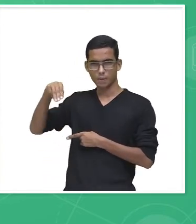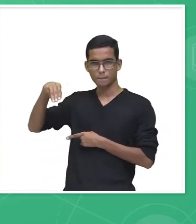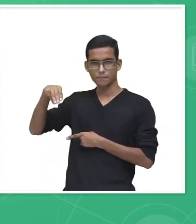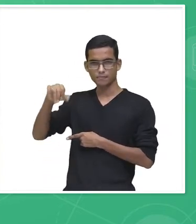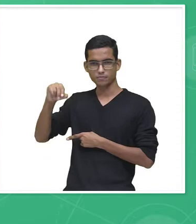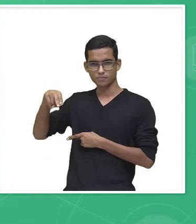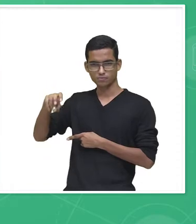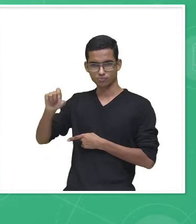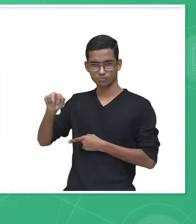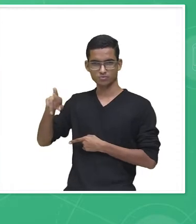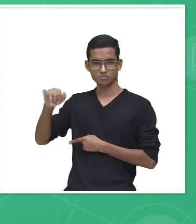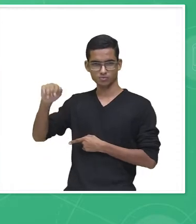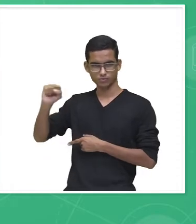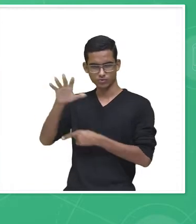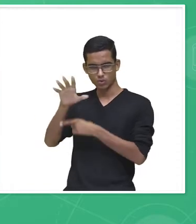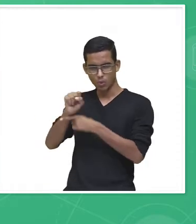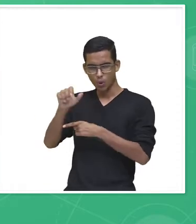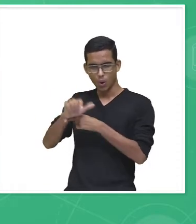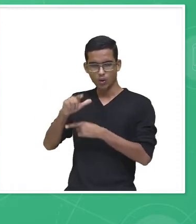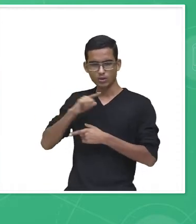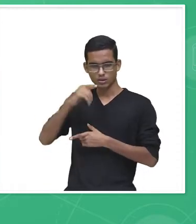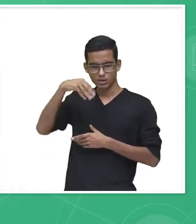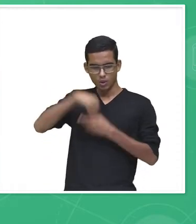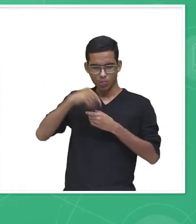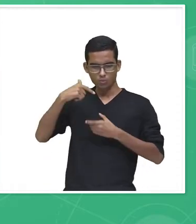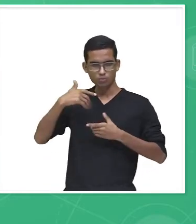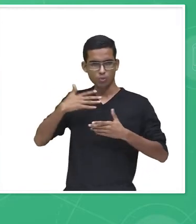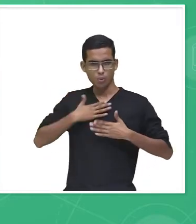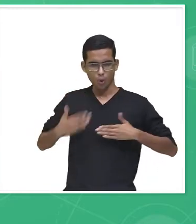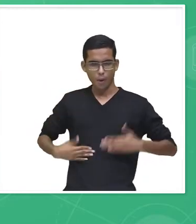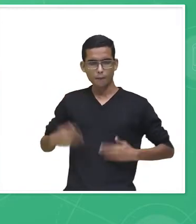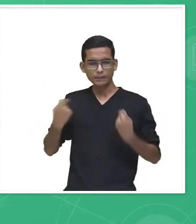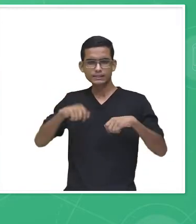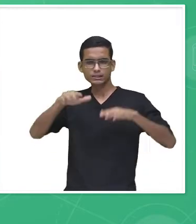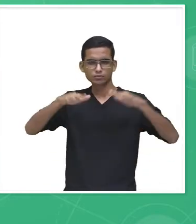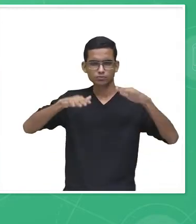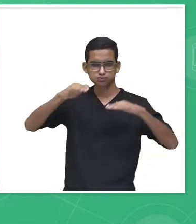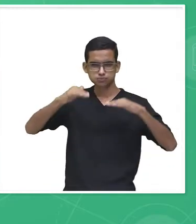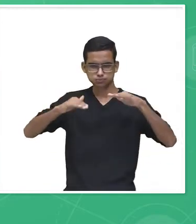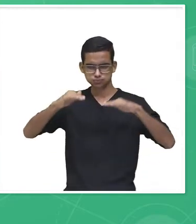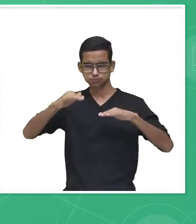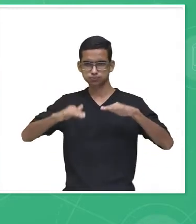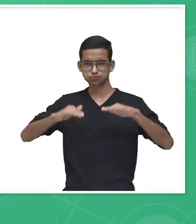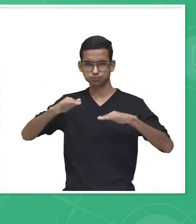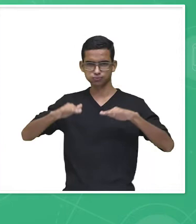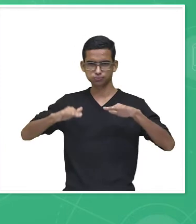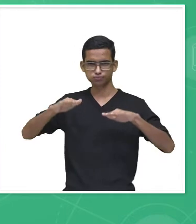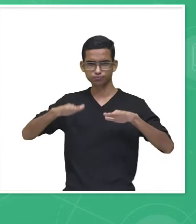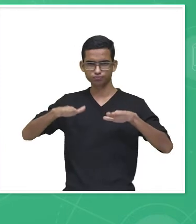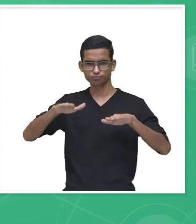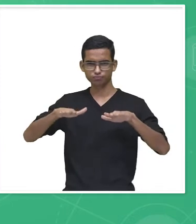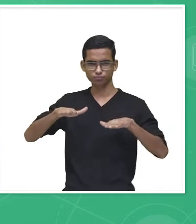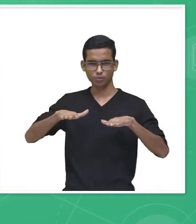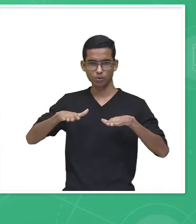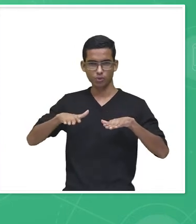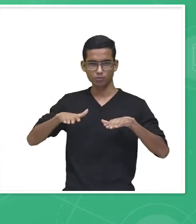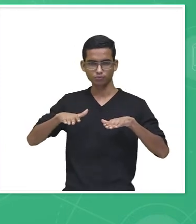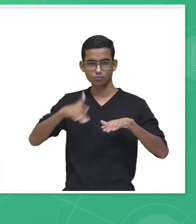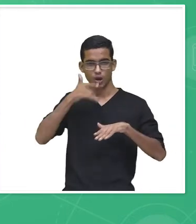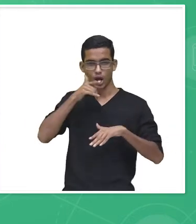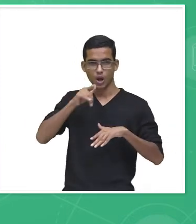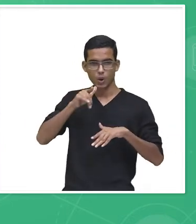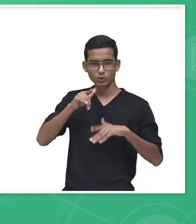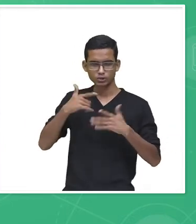nada faltando no nosso corpo tem que ter um equilíbrio específico tá então ótimo reguladores são todas as estruturas e os órgãos que